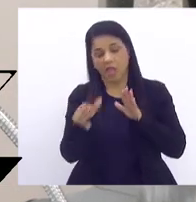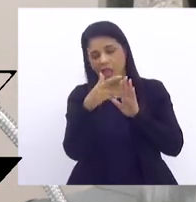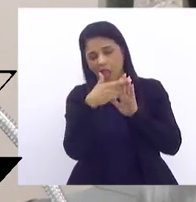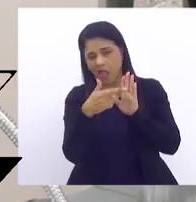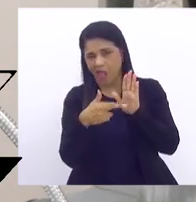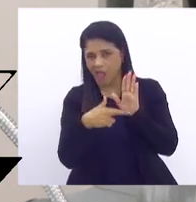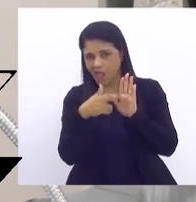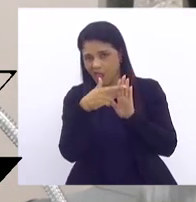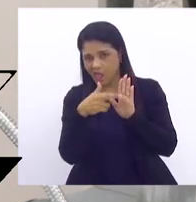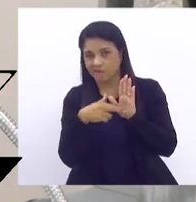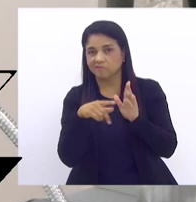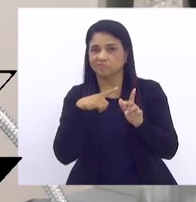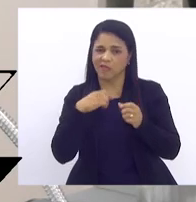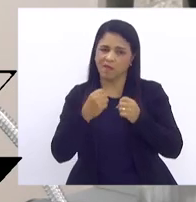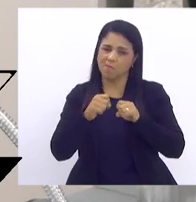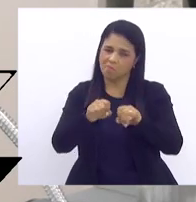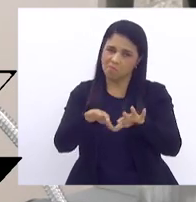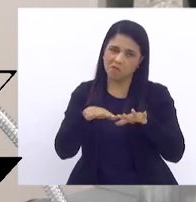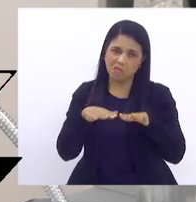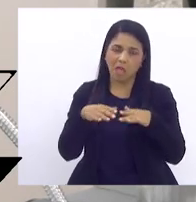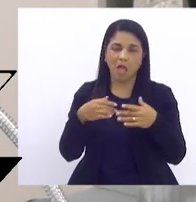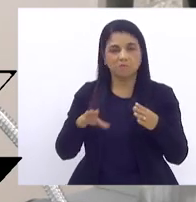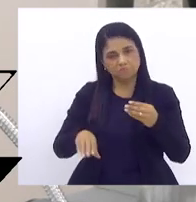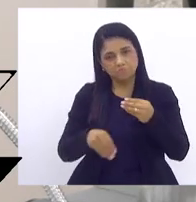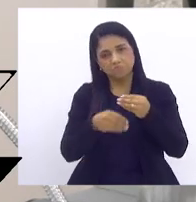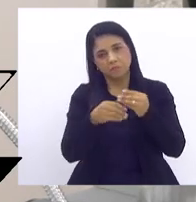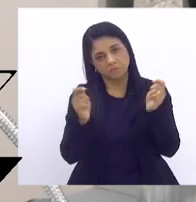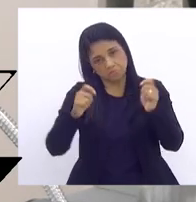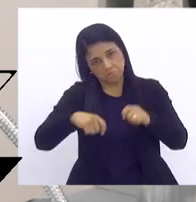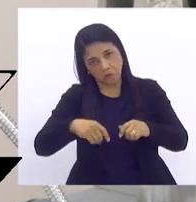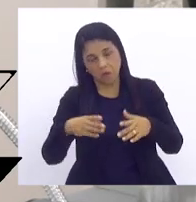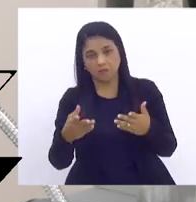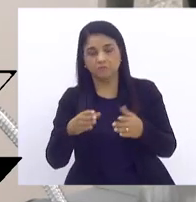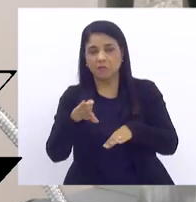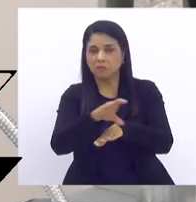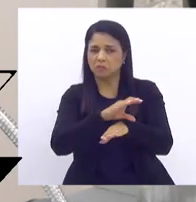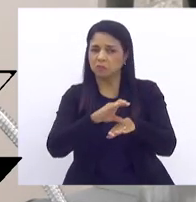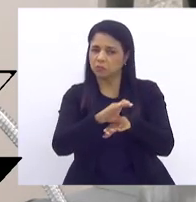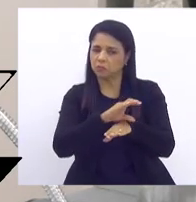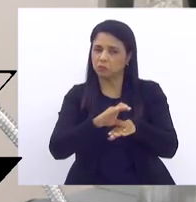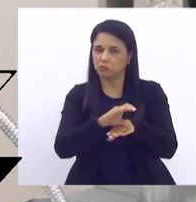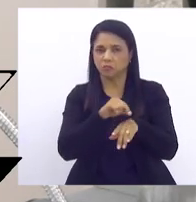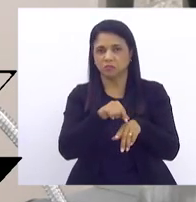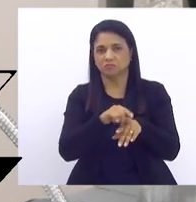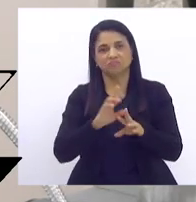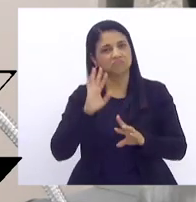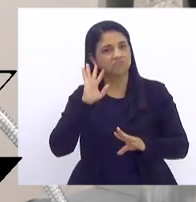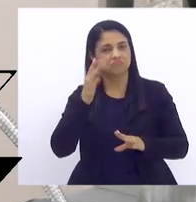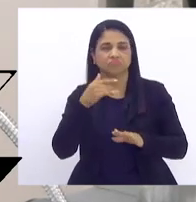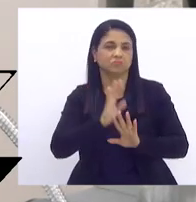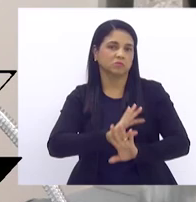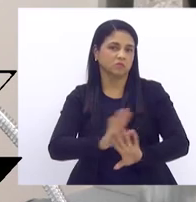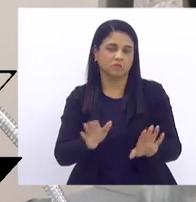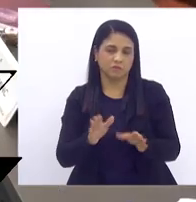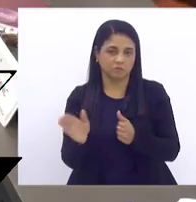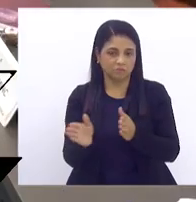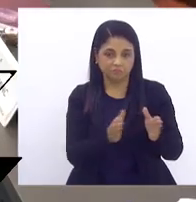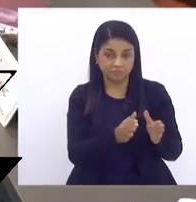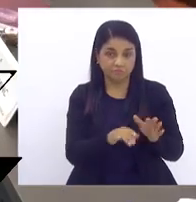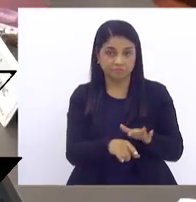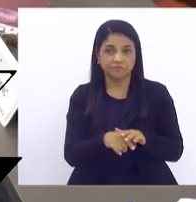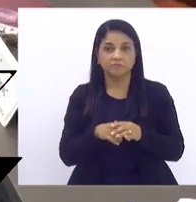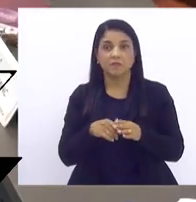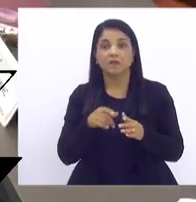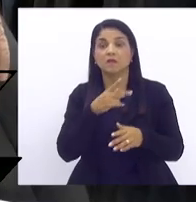outro vai a plenário e pode ser passível de emendas. Mas, sob o aspecto da constitucionalidade, me parece resolvido. Eu queria só registrar que quem preside